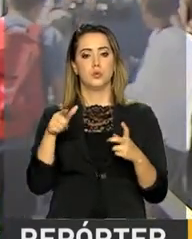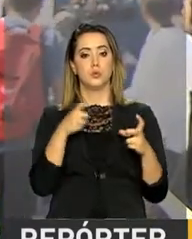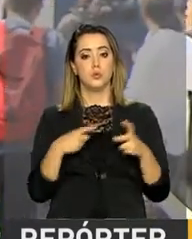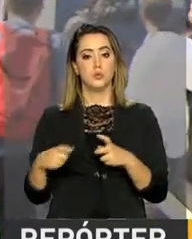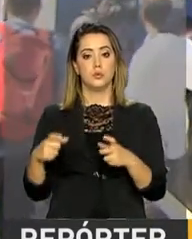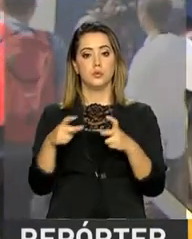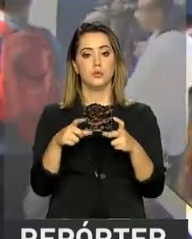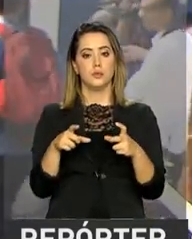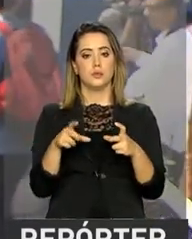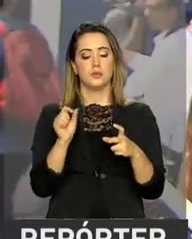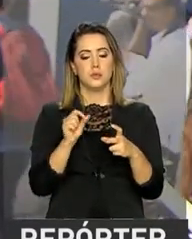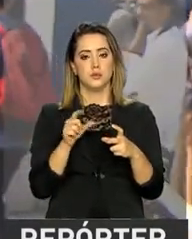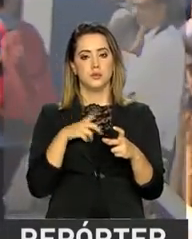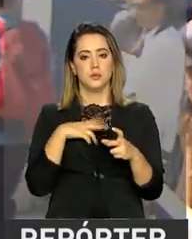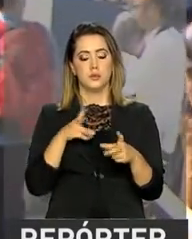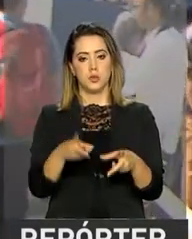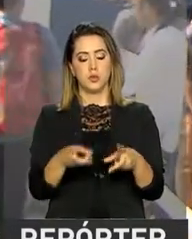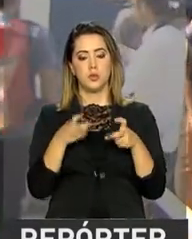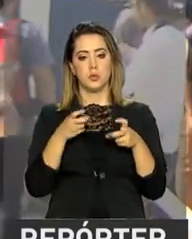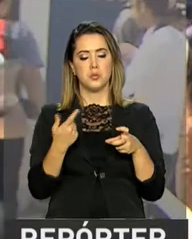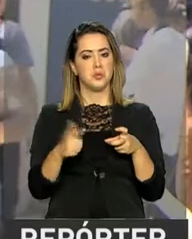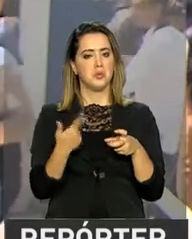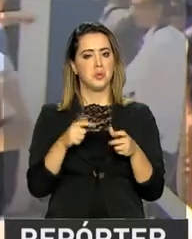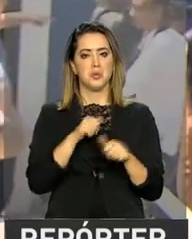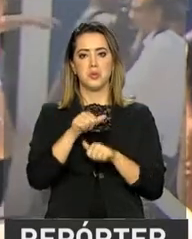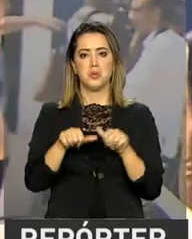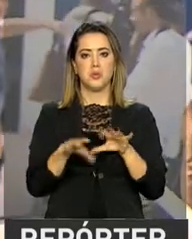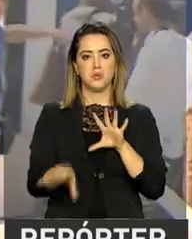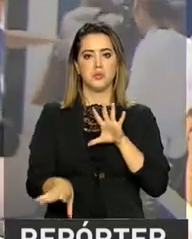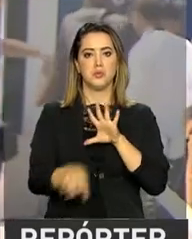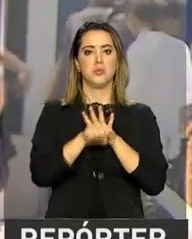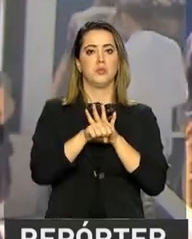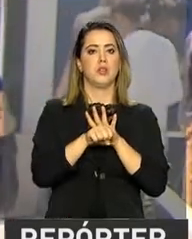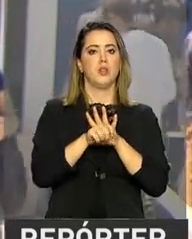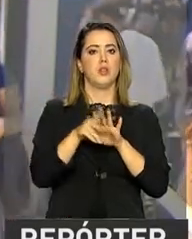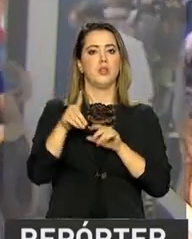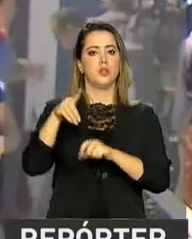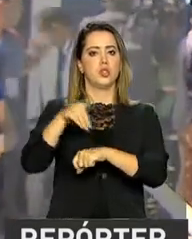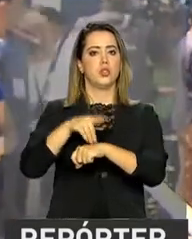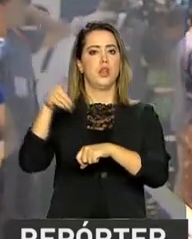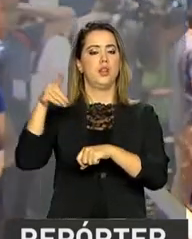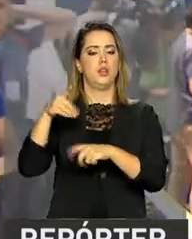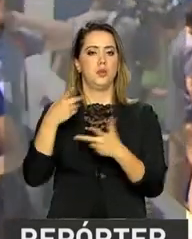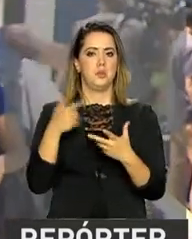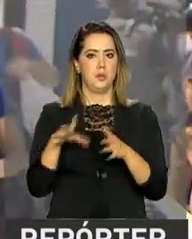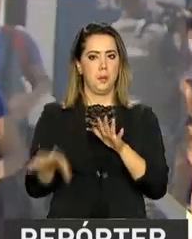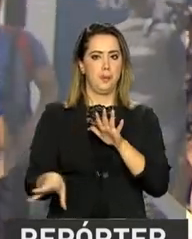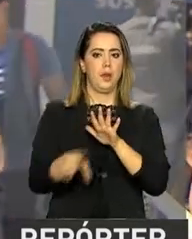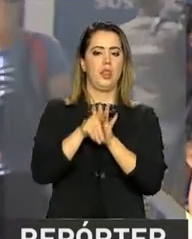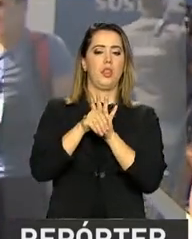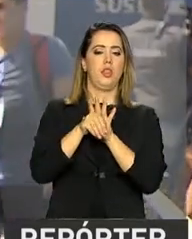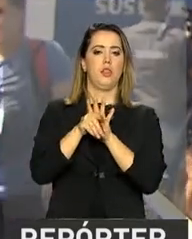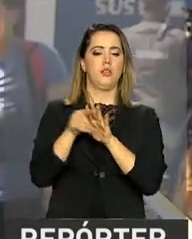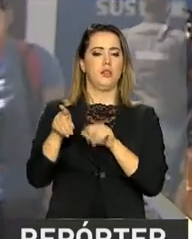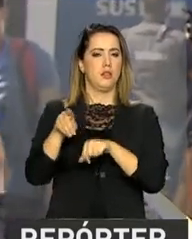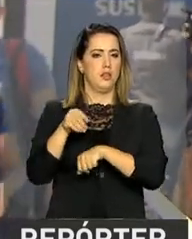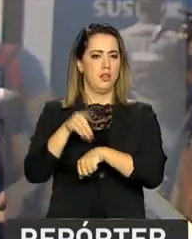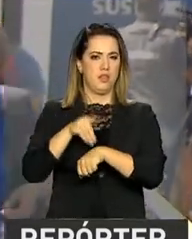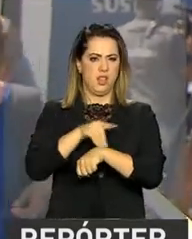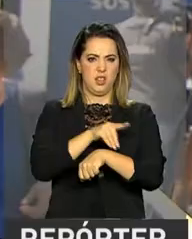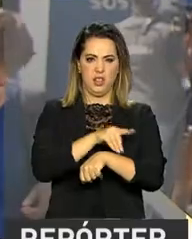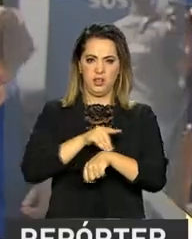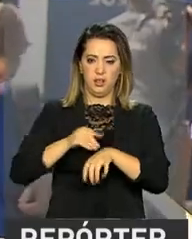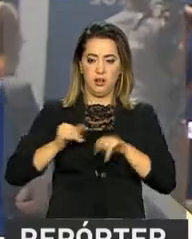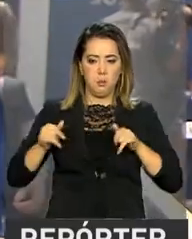elas, verificamos que não houve transmissão local de dengue acontecendo, aquelas epidemias com casos